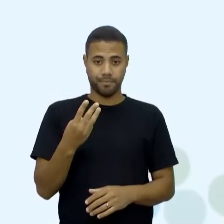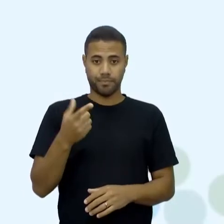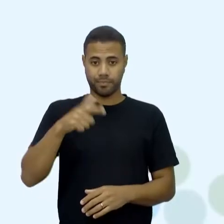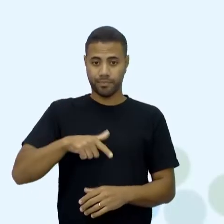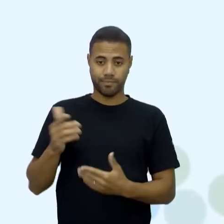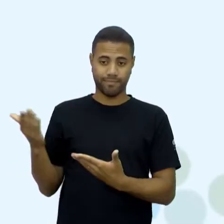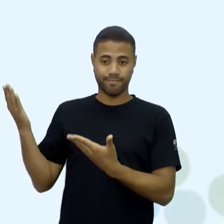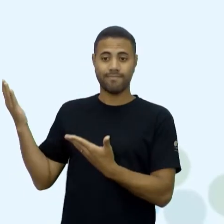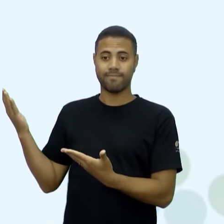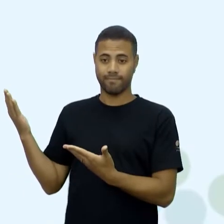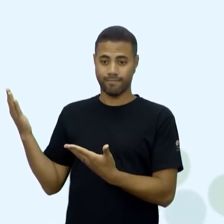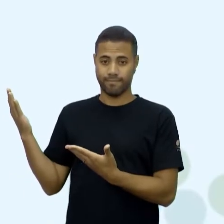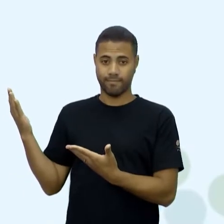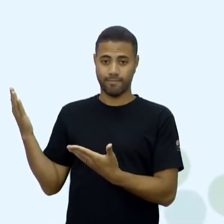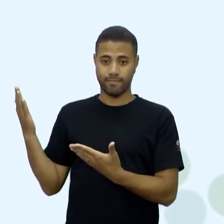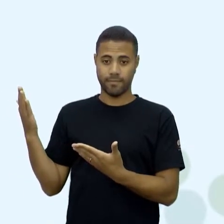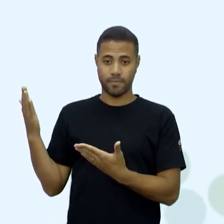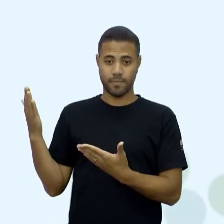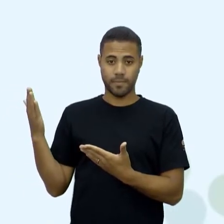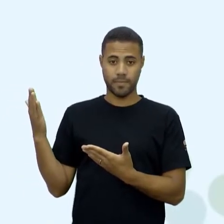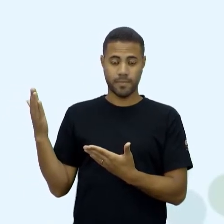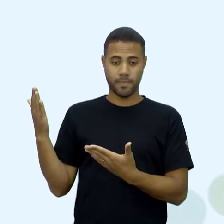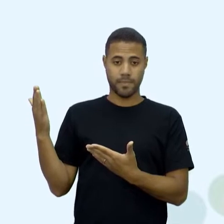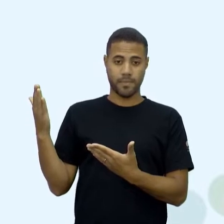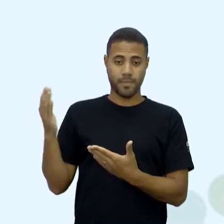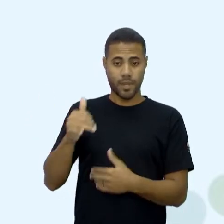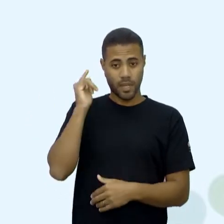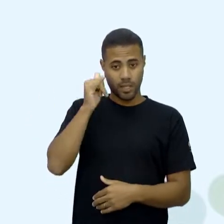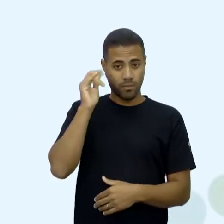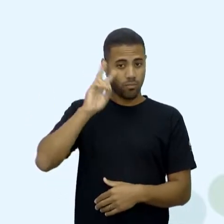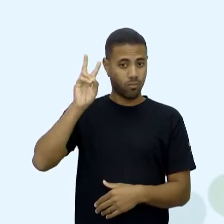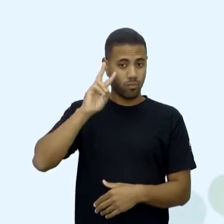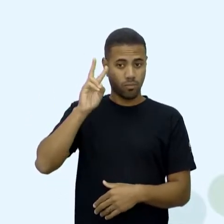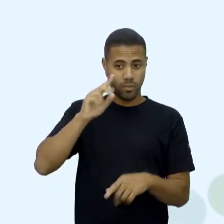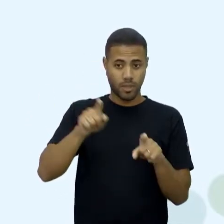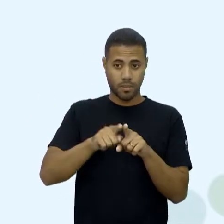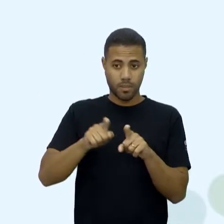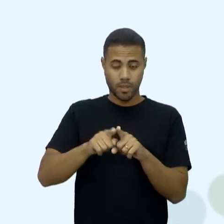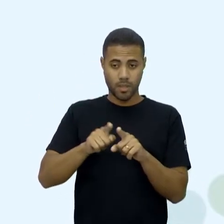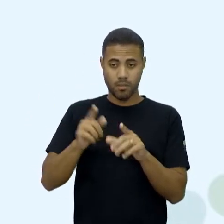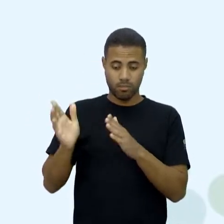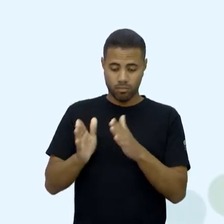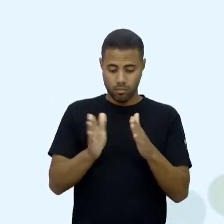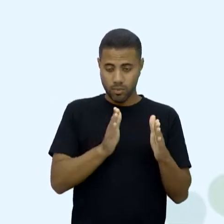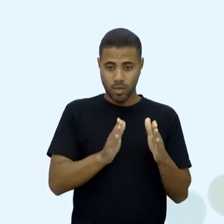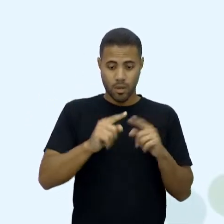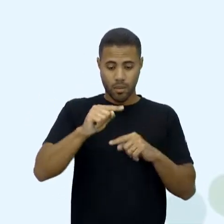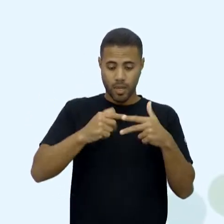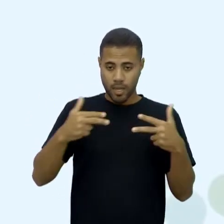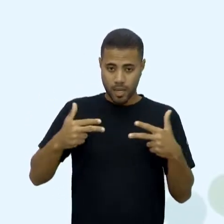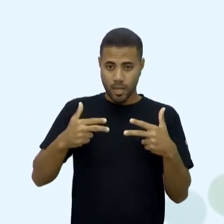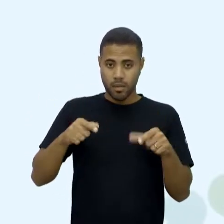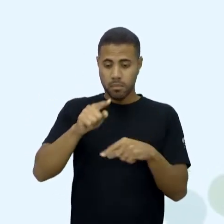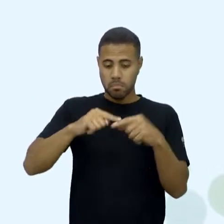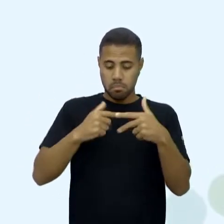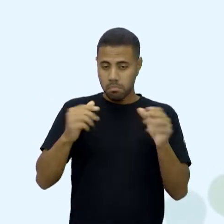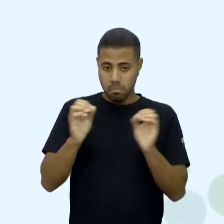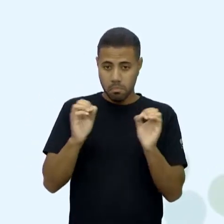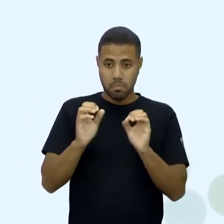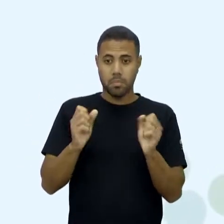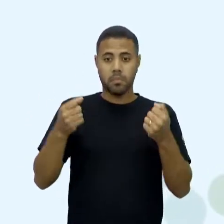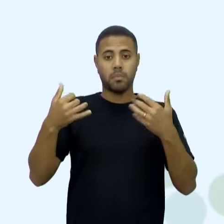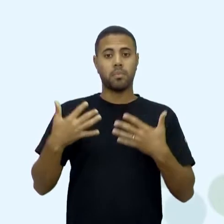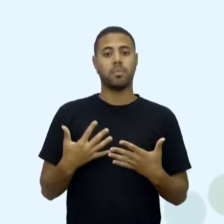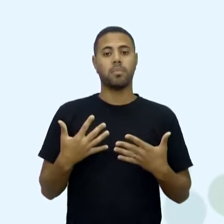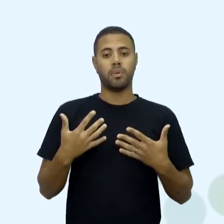tela, vamos dar uma olhadinha. As narrativas históricas e a sua produção material e imaterial.